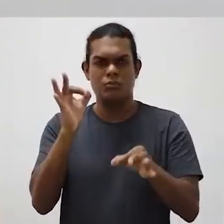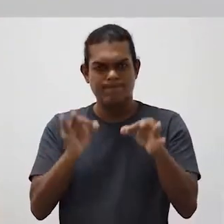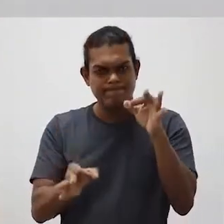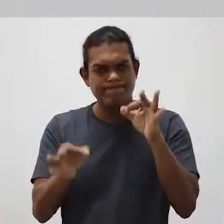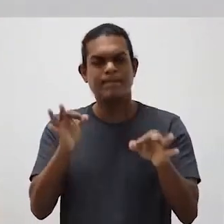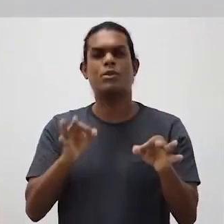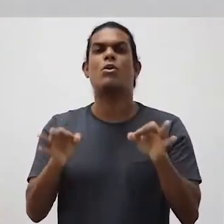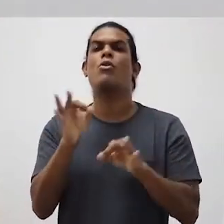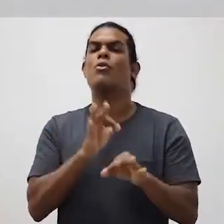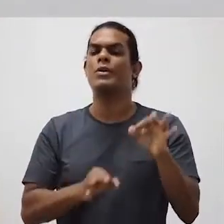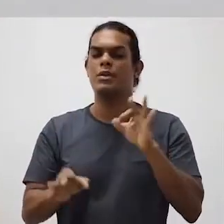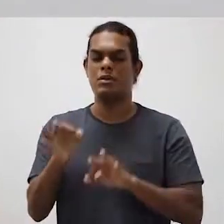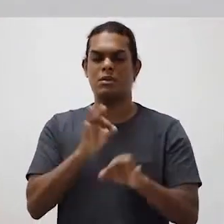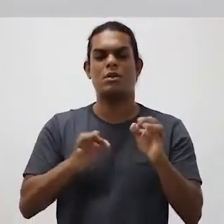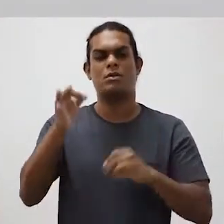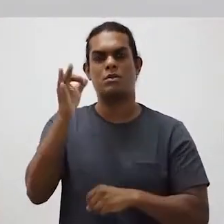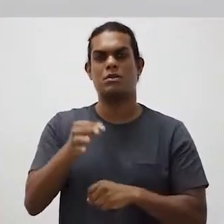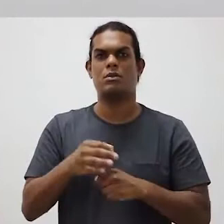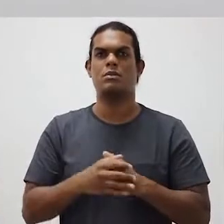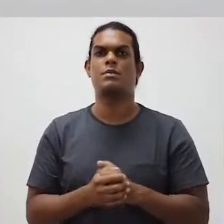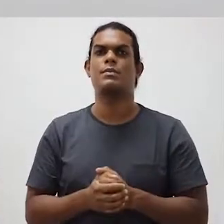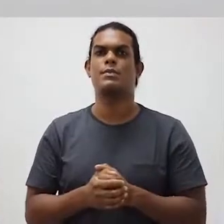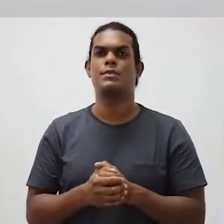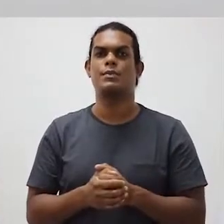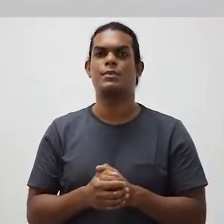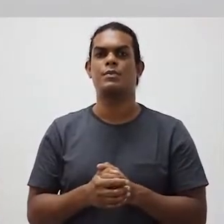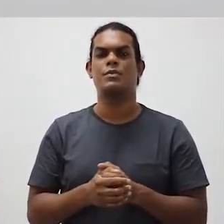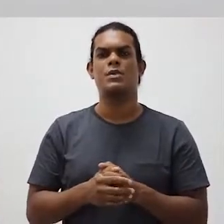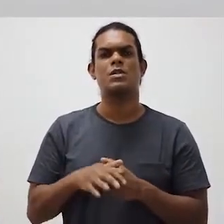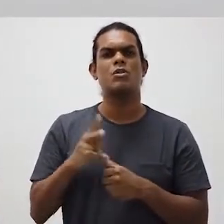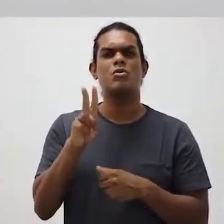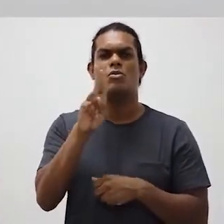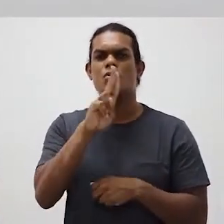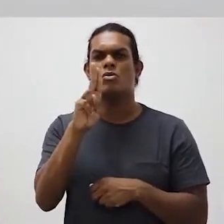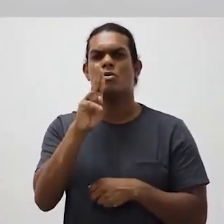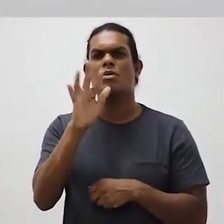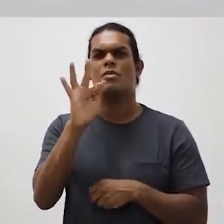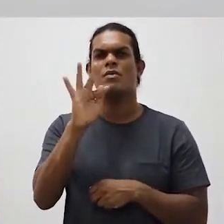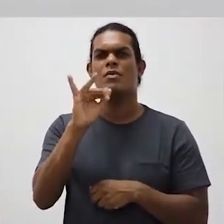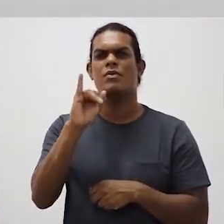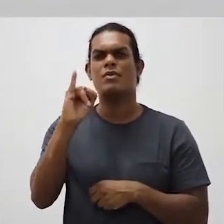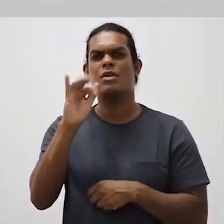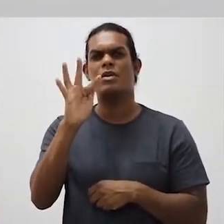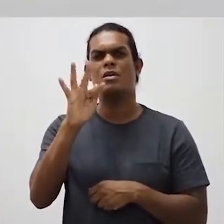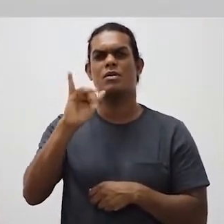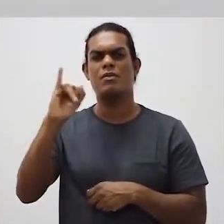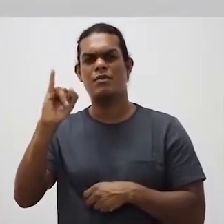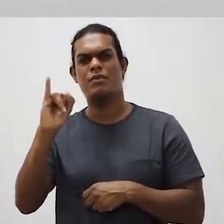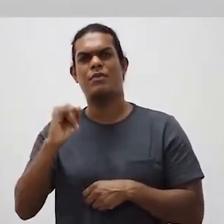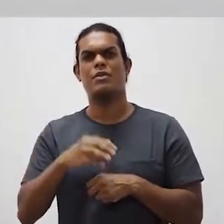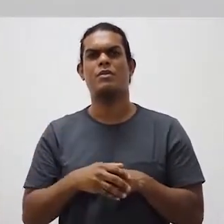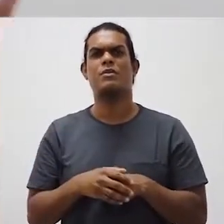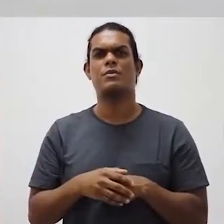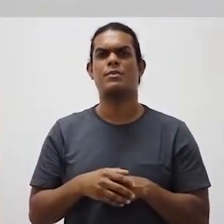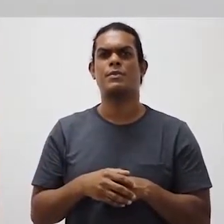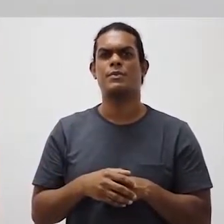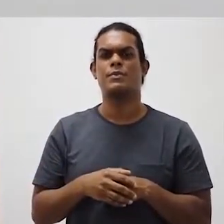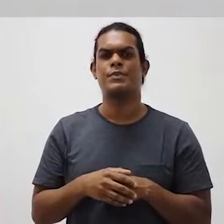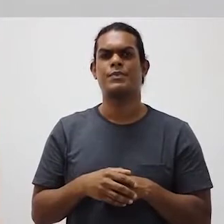Essas condições físicas e fiscais são chamadas popularmente de condições FIFI. Elas